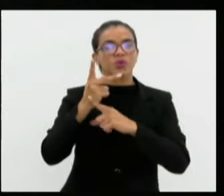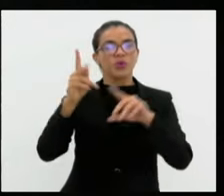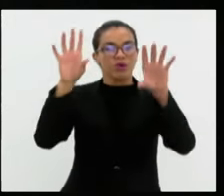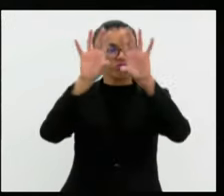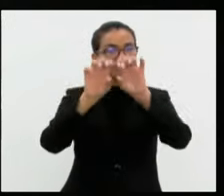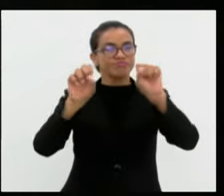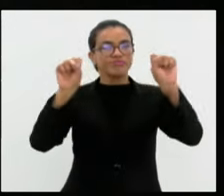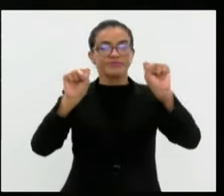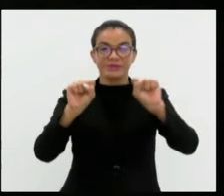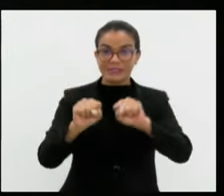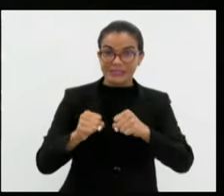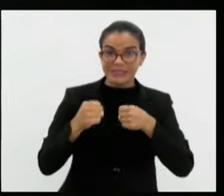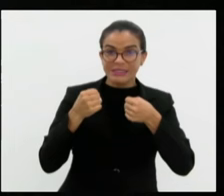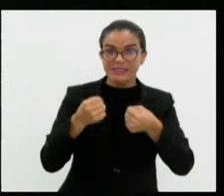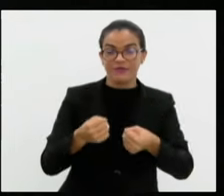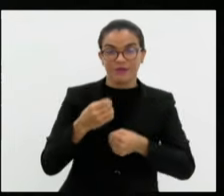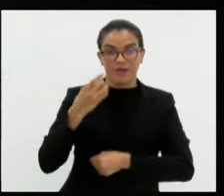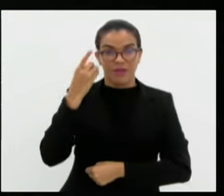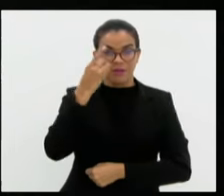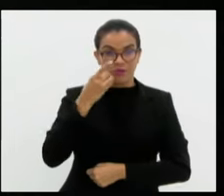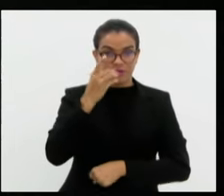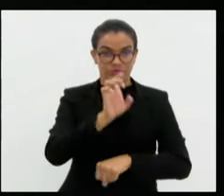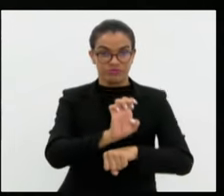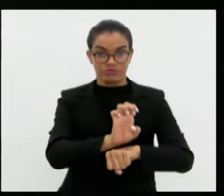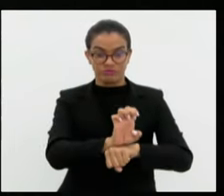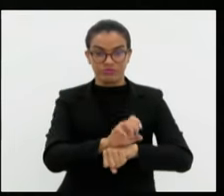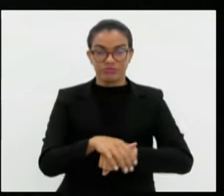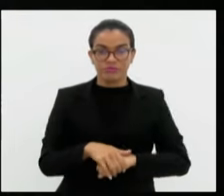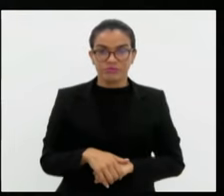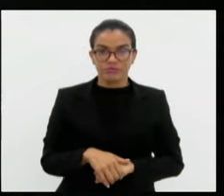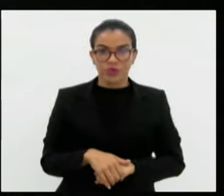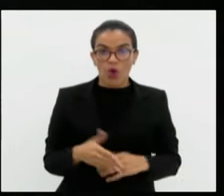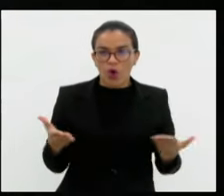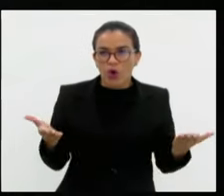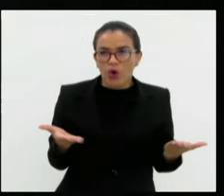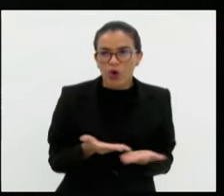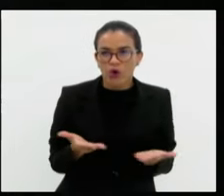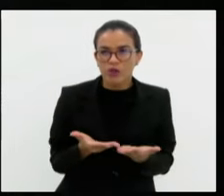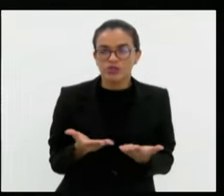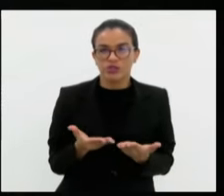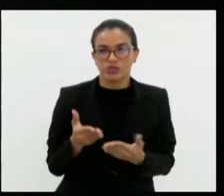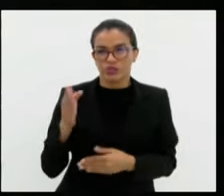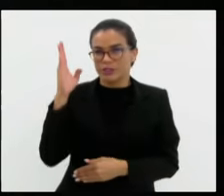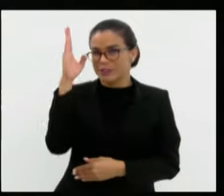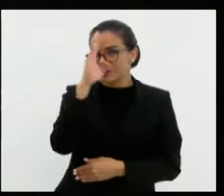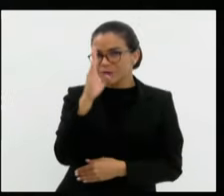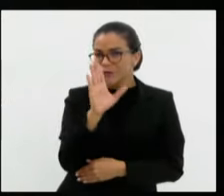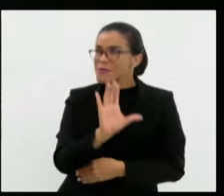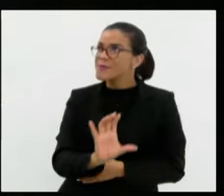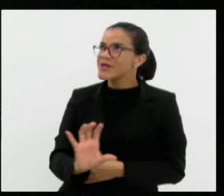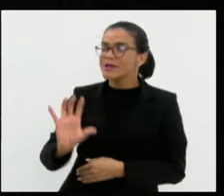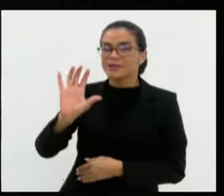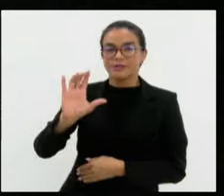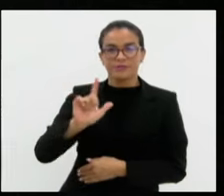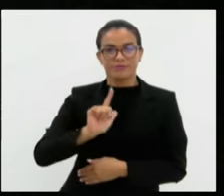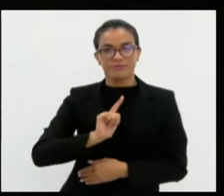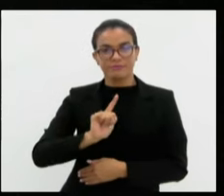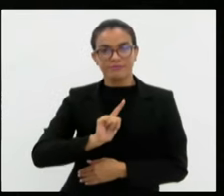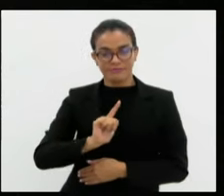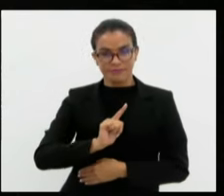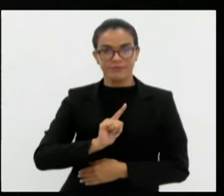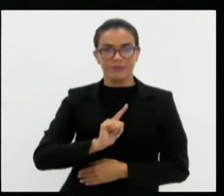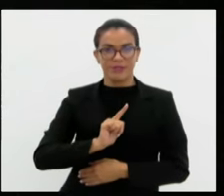as prerrogativas dos deputados estaduais. Se hoje, no Brasil, nós temos